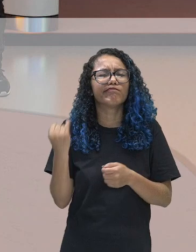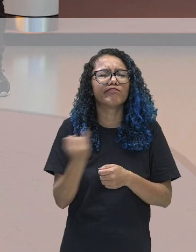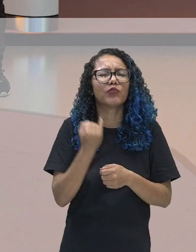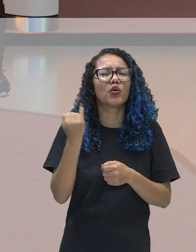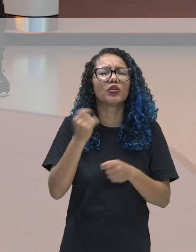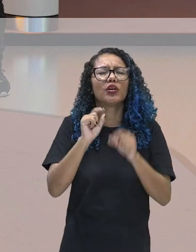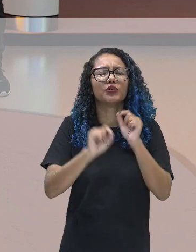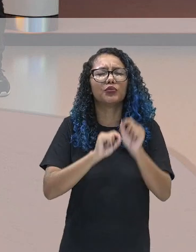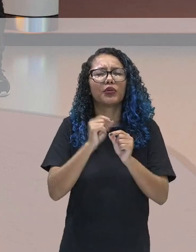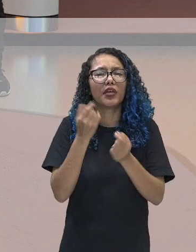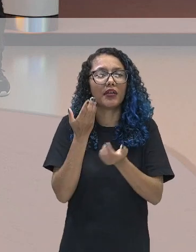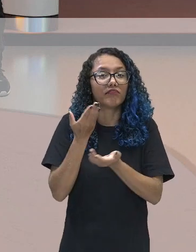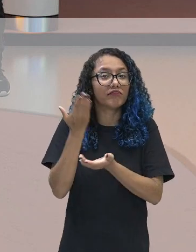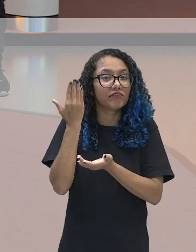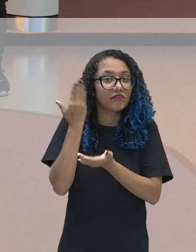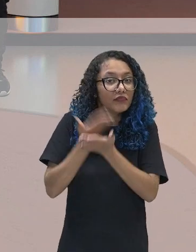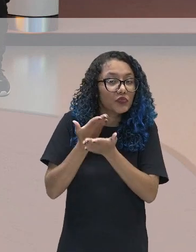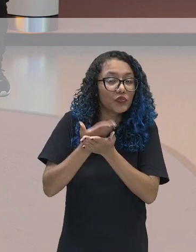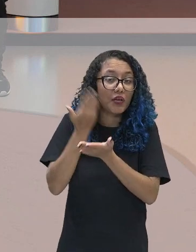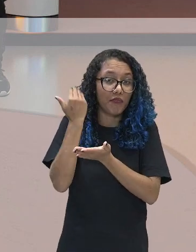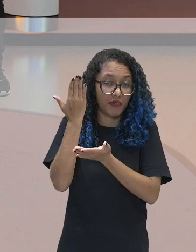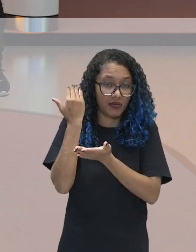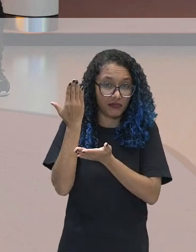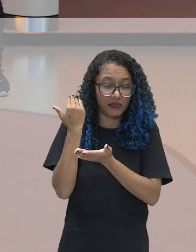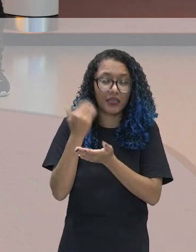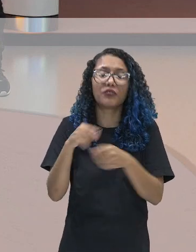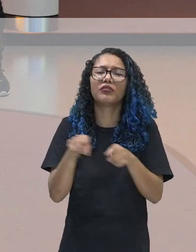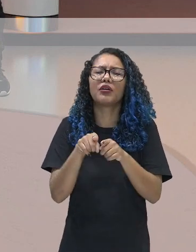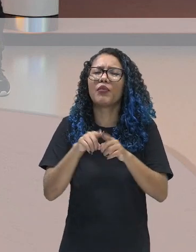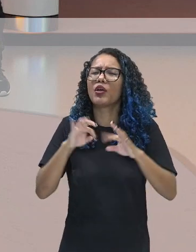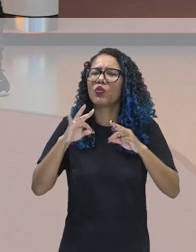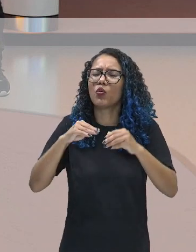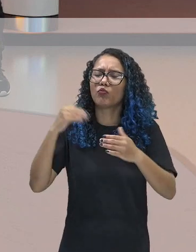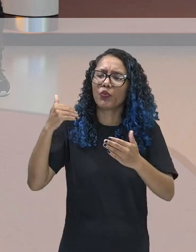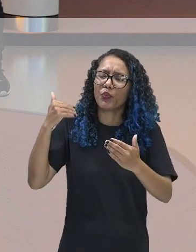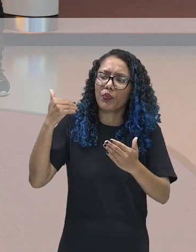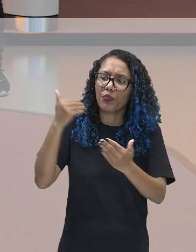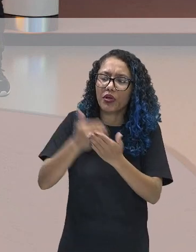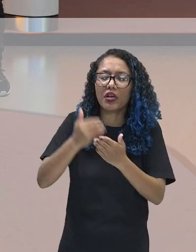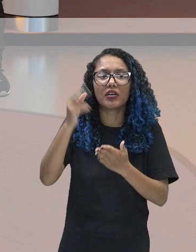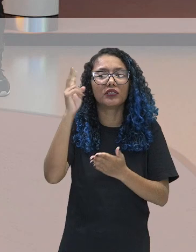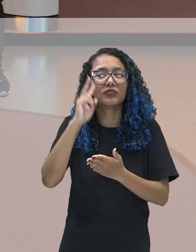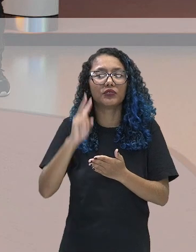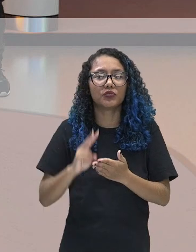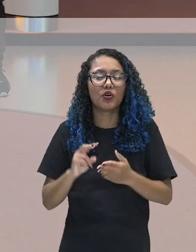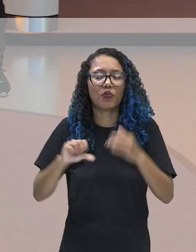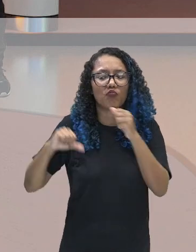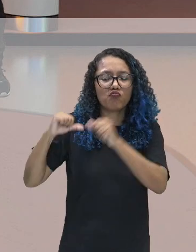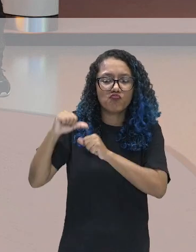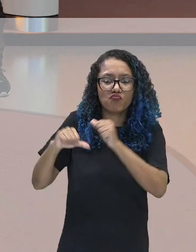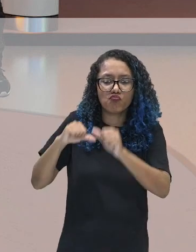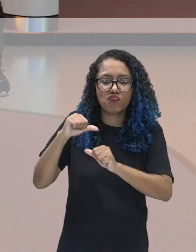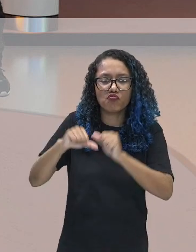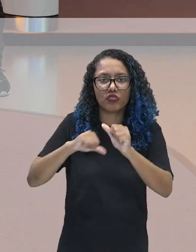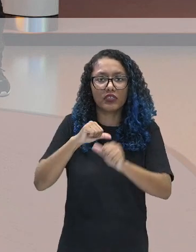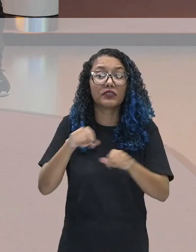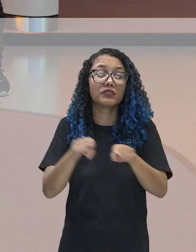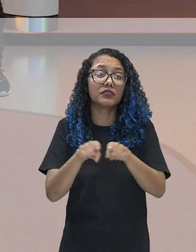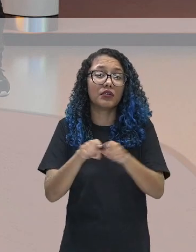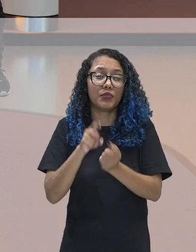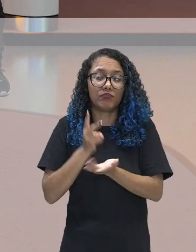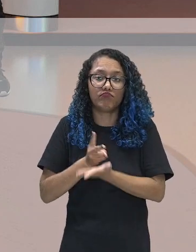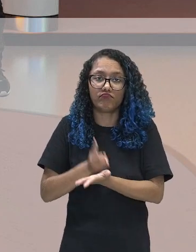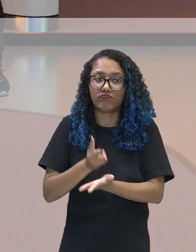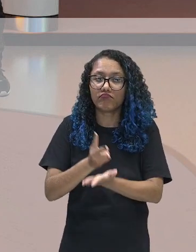e entender todos os processos históricos, todas as mudanças e permanências que